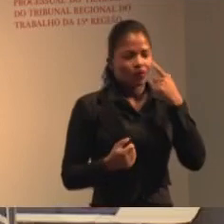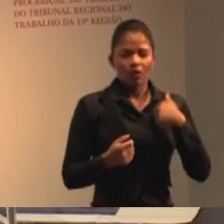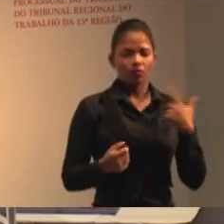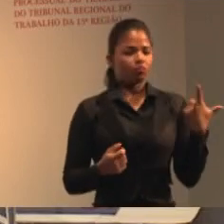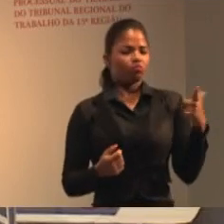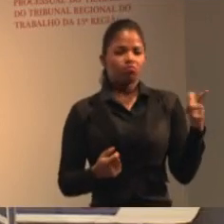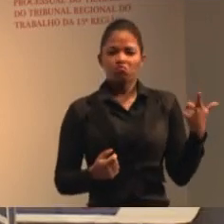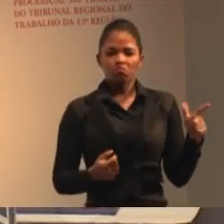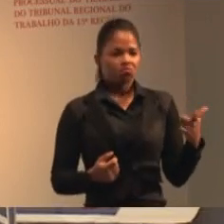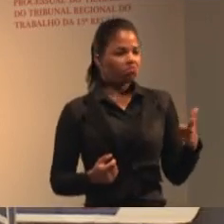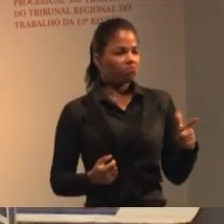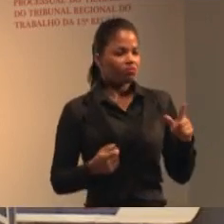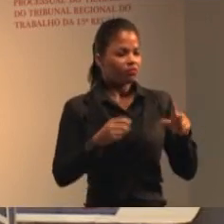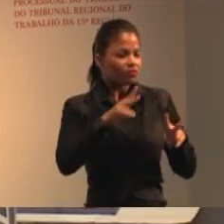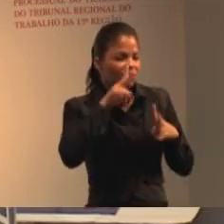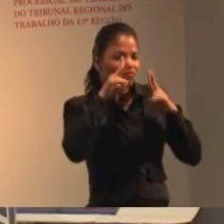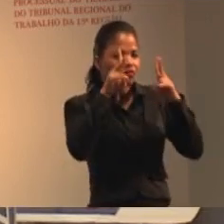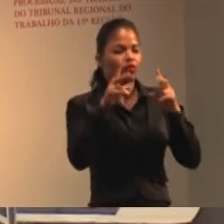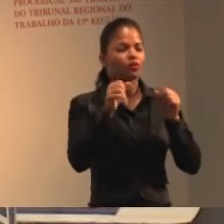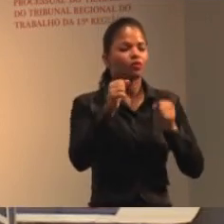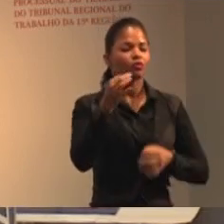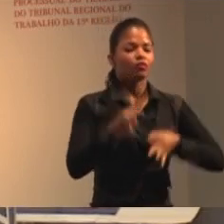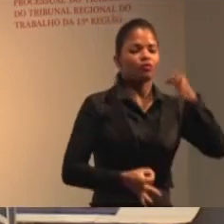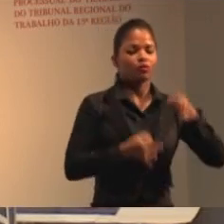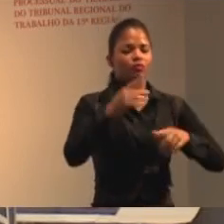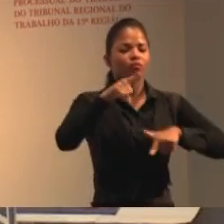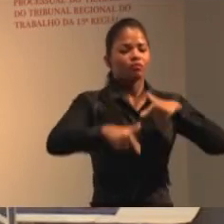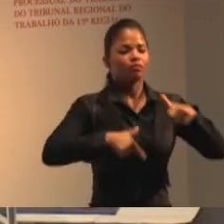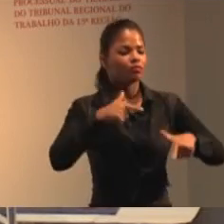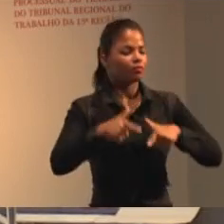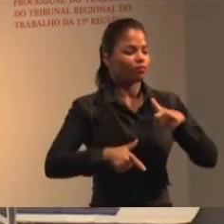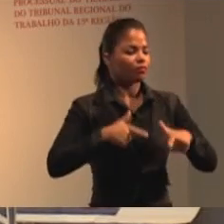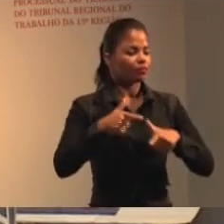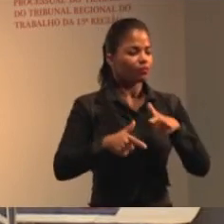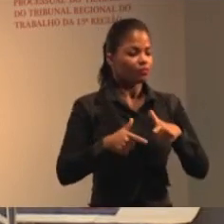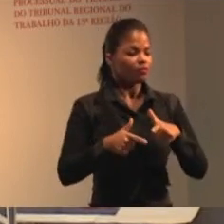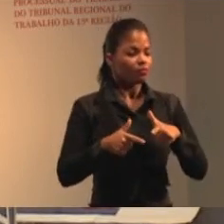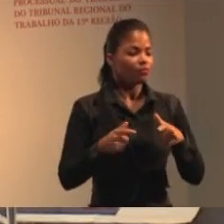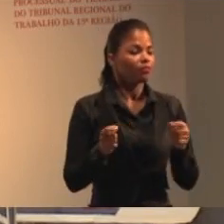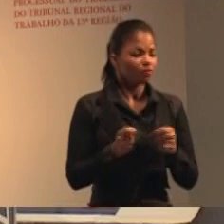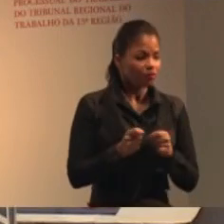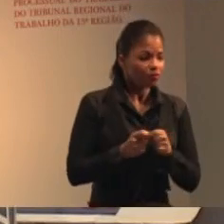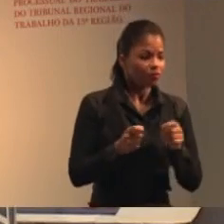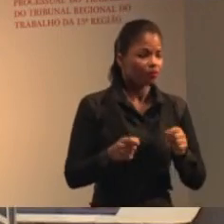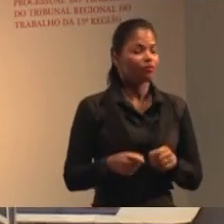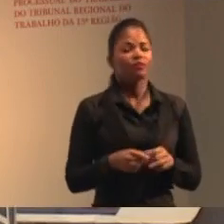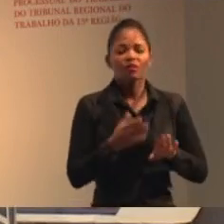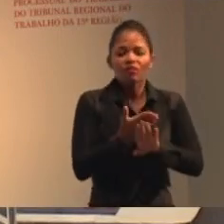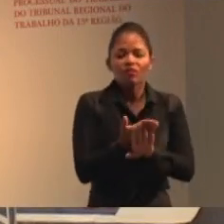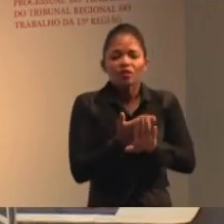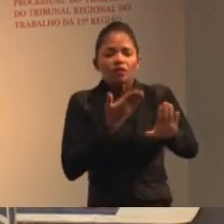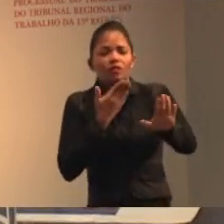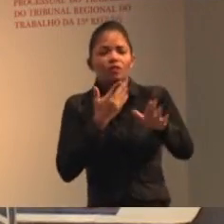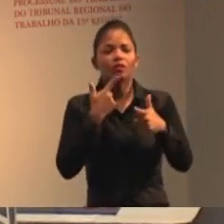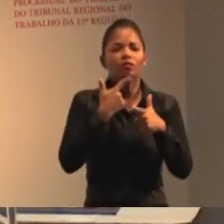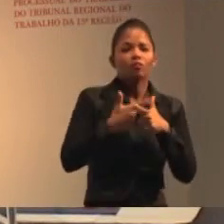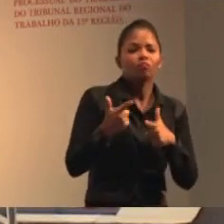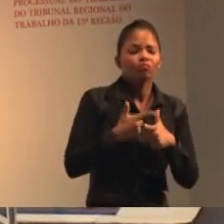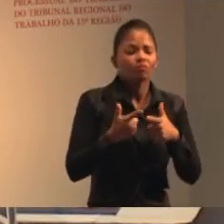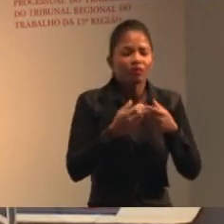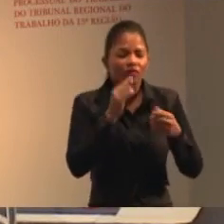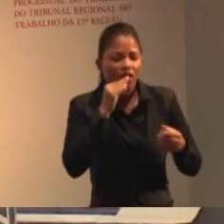tenho. Força à justiça do trabalho. Que afastemos dela qualquer possibilidade